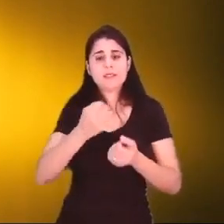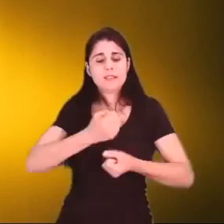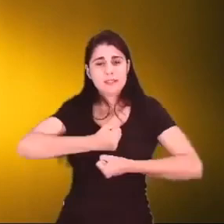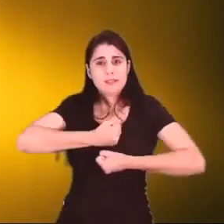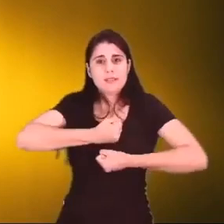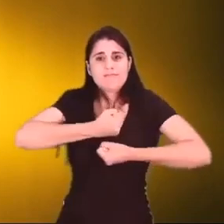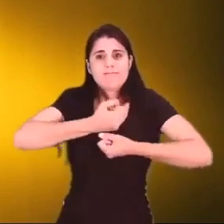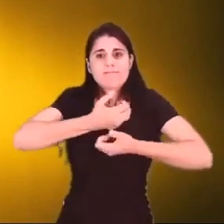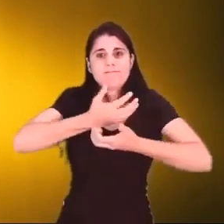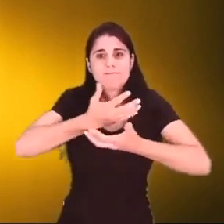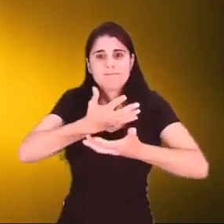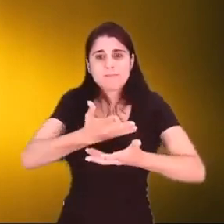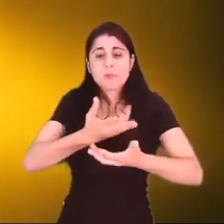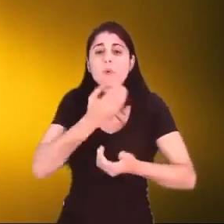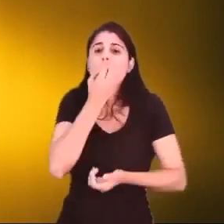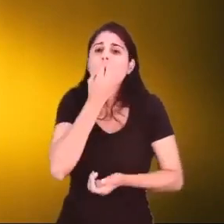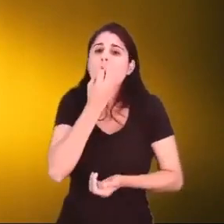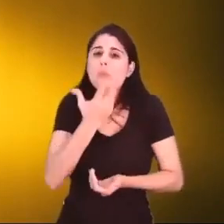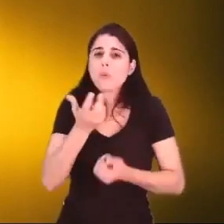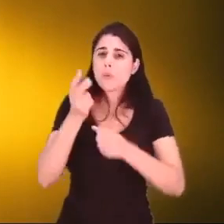O bom pastor